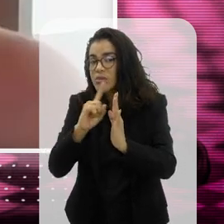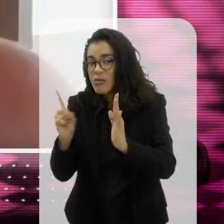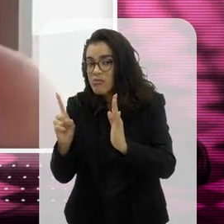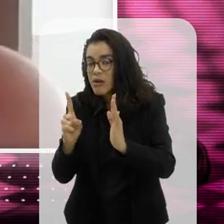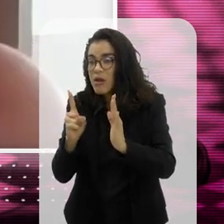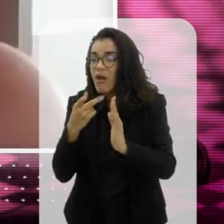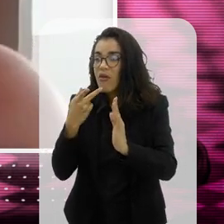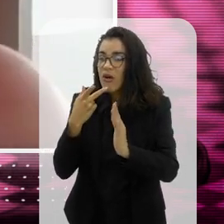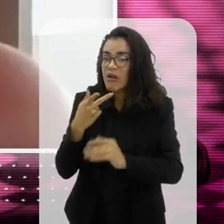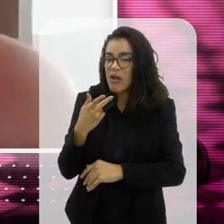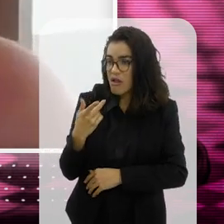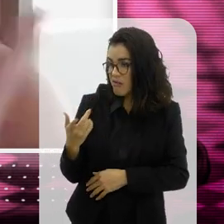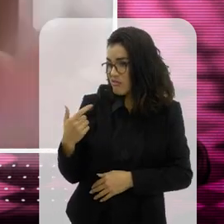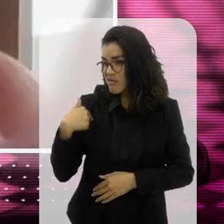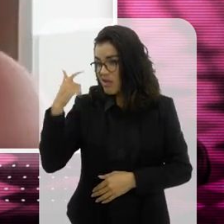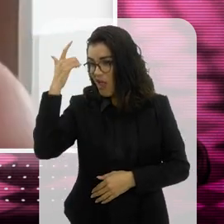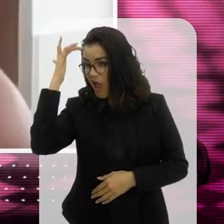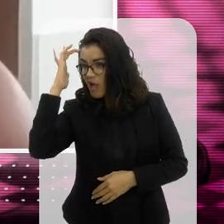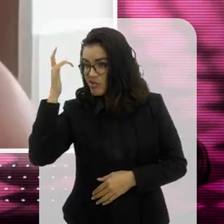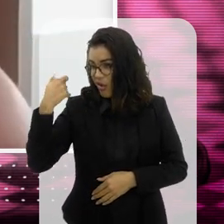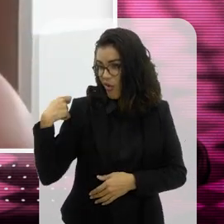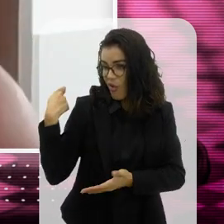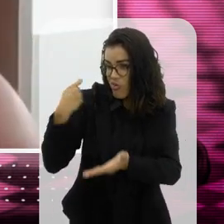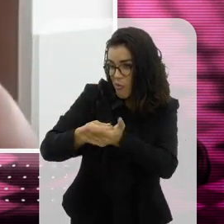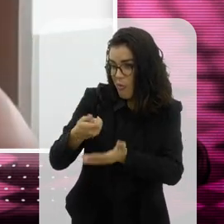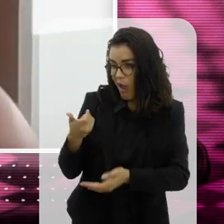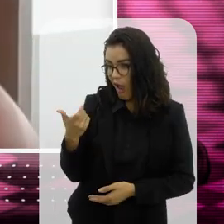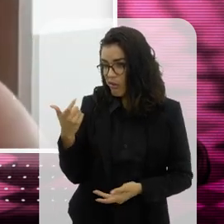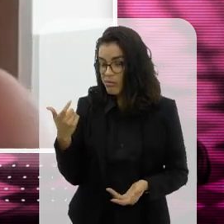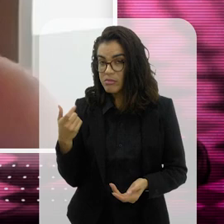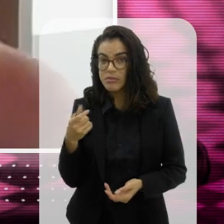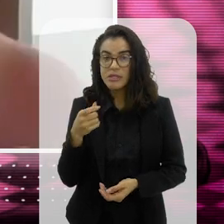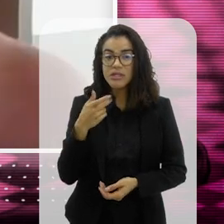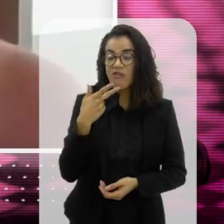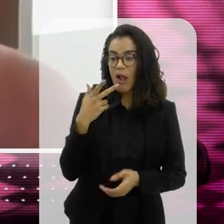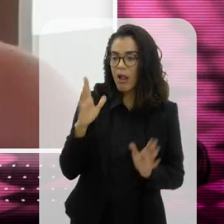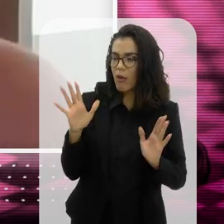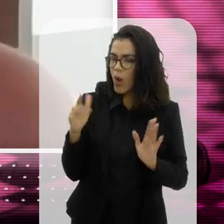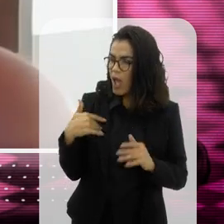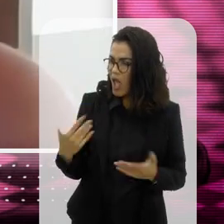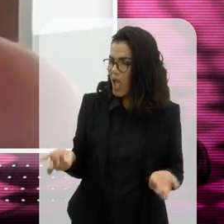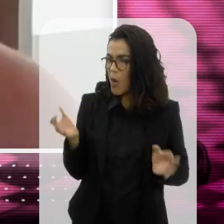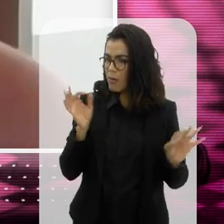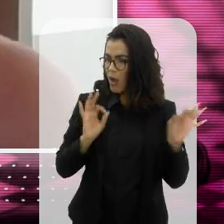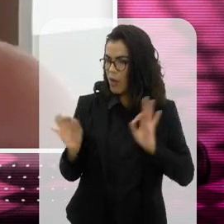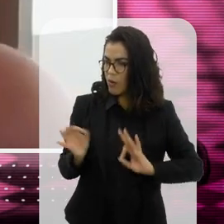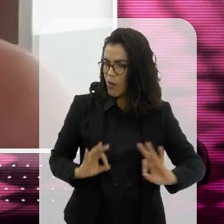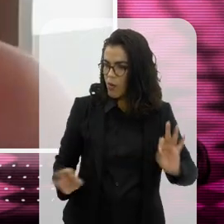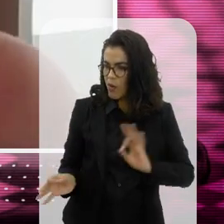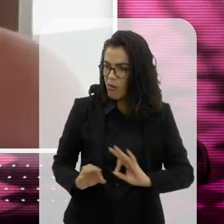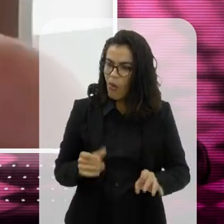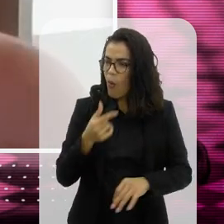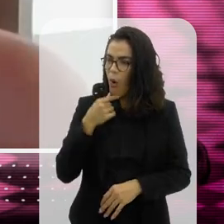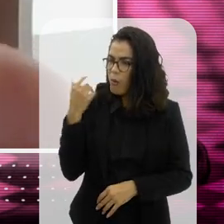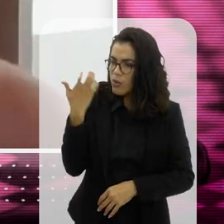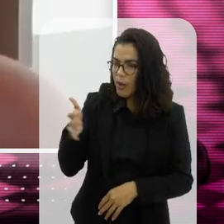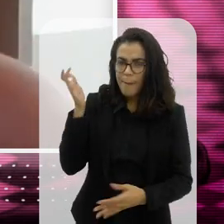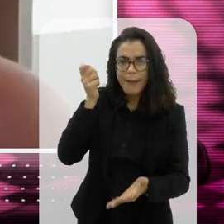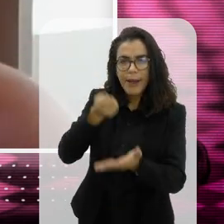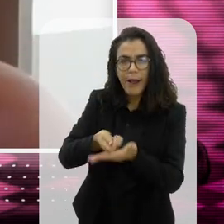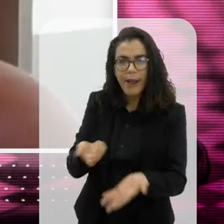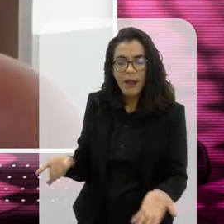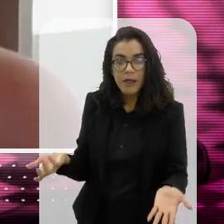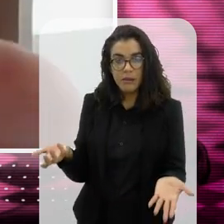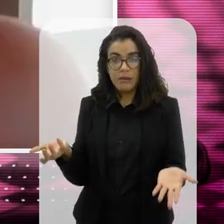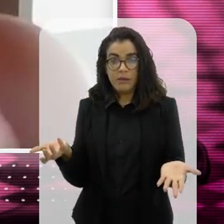se eu me ofereço para pagar a conta, eu já ouvi assim: o que que é? Você acha que eu não consigo pagar minha conta? Se eu não ofereço, assim, poxa, eu me arrumo, vem, o cara nem se oferece para